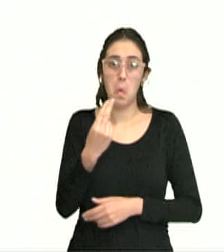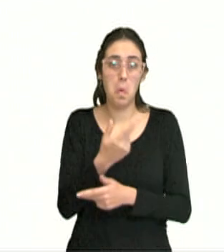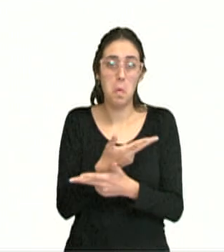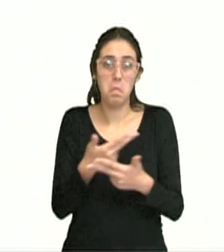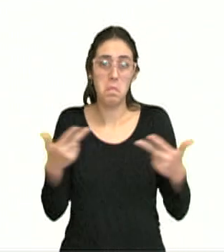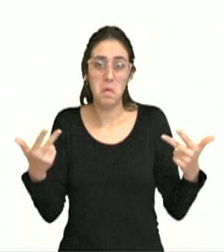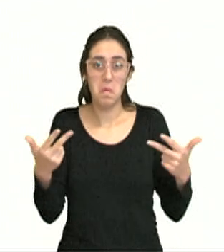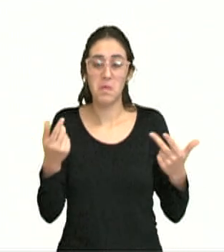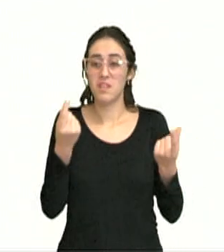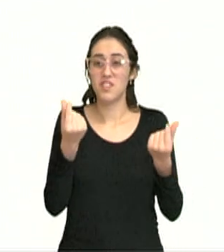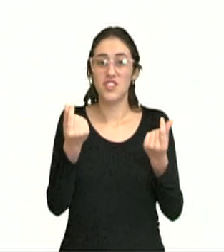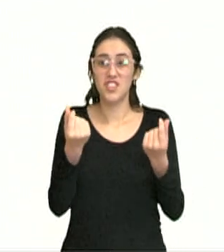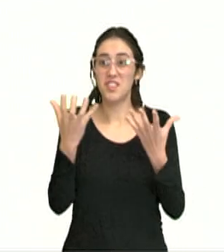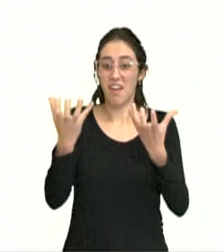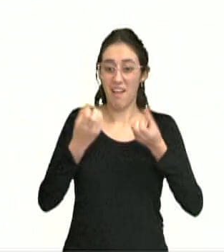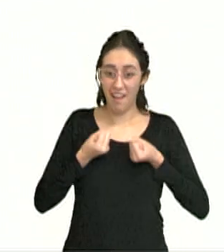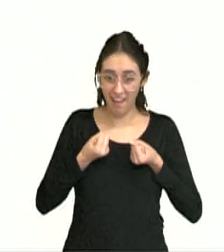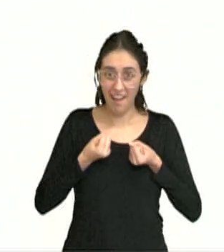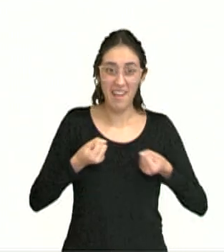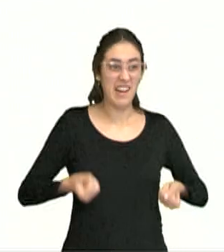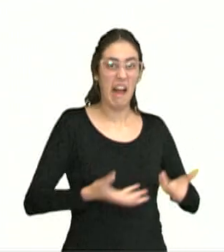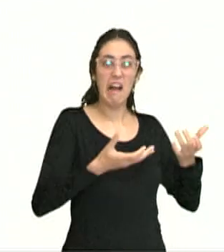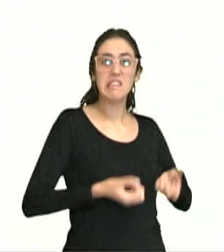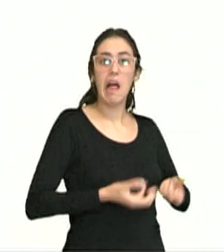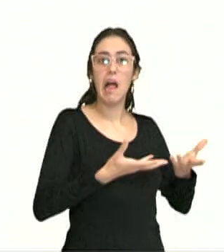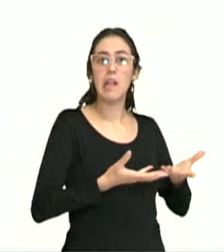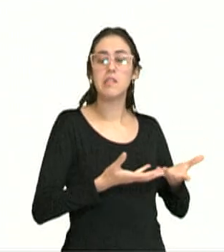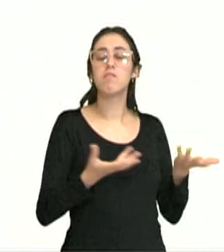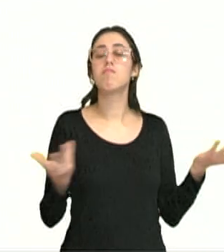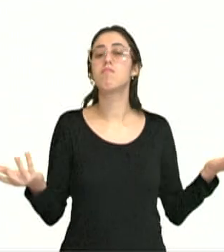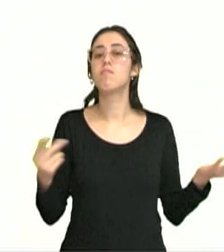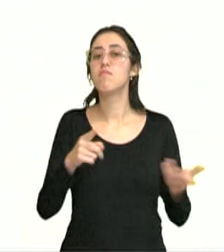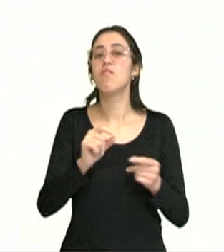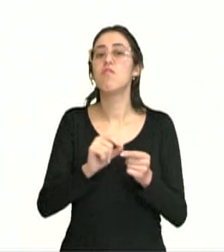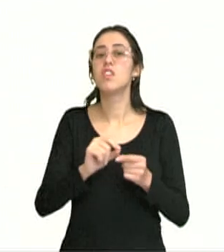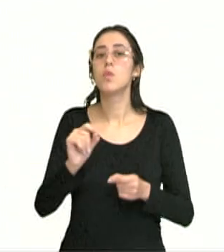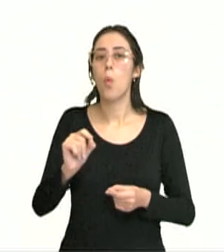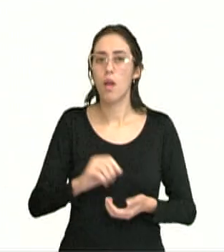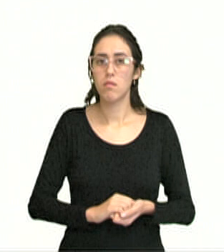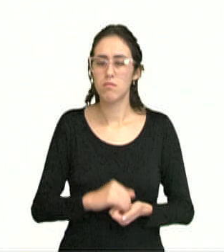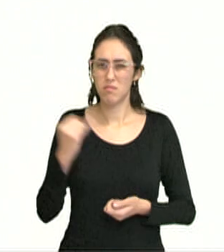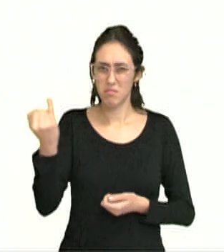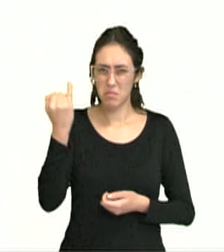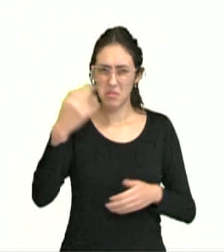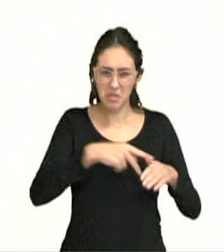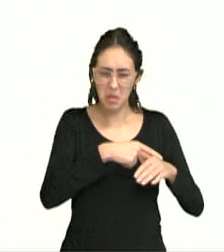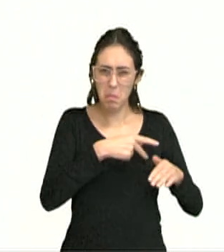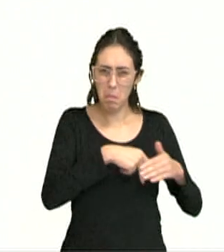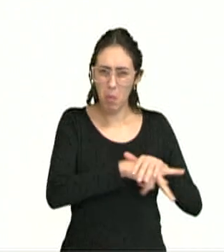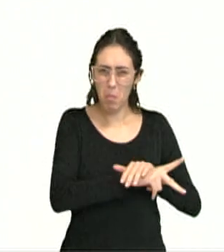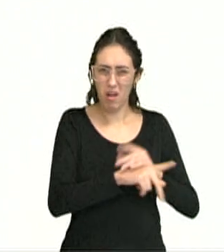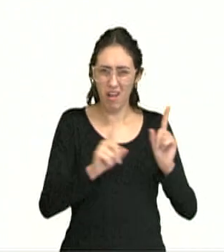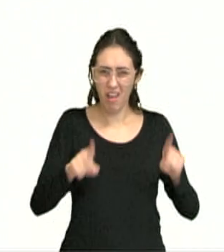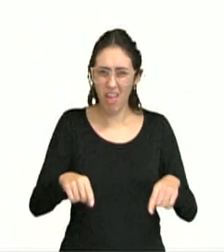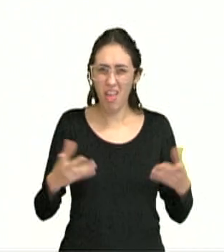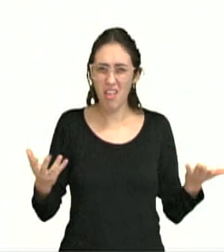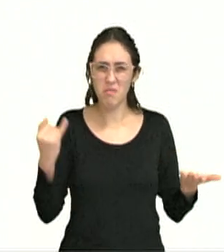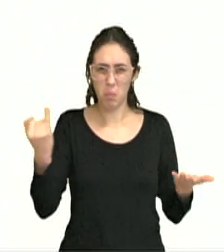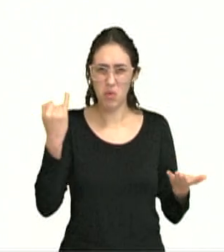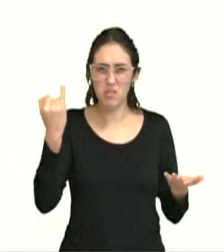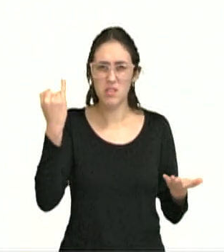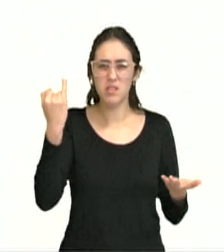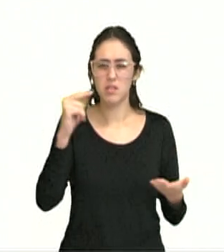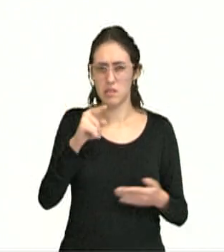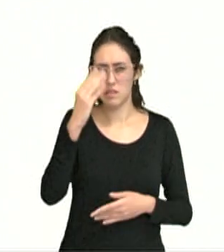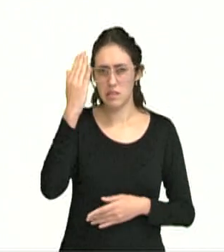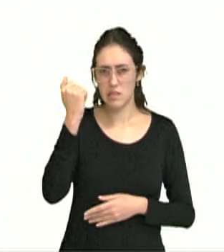é vendaval, vai lá e gasta. Qual a importância de poupar? Vocês saberiam me dizer algumas questões que